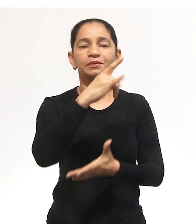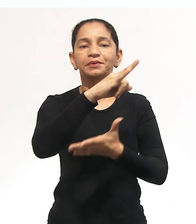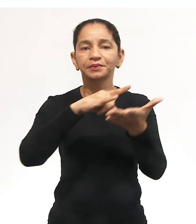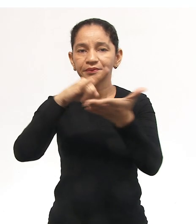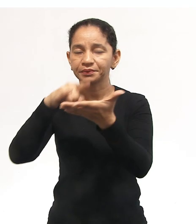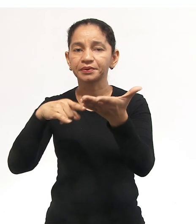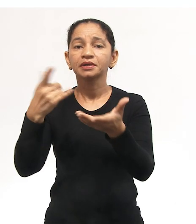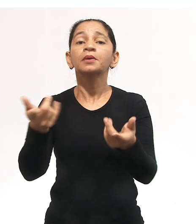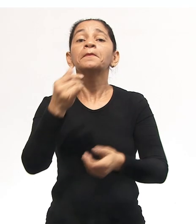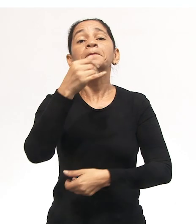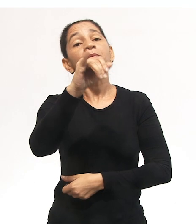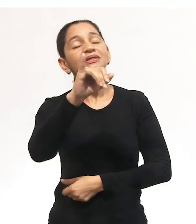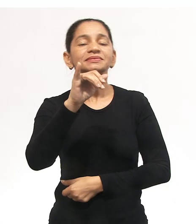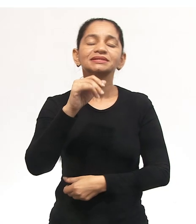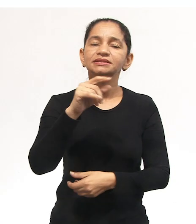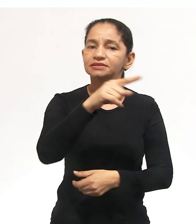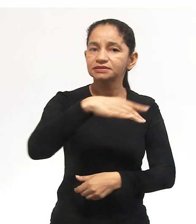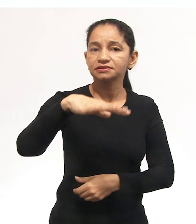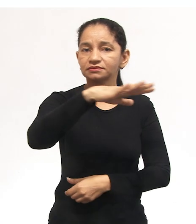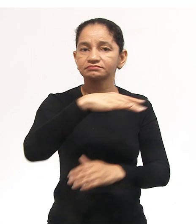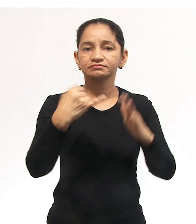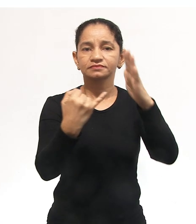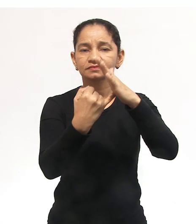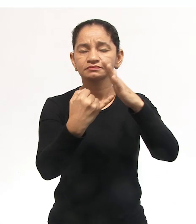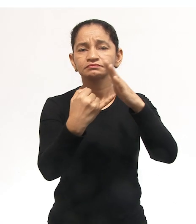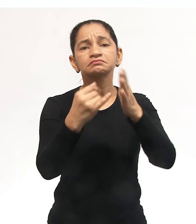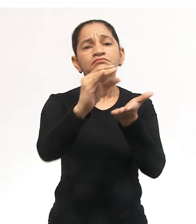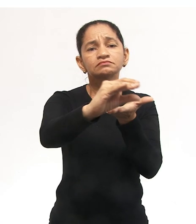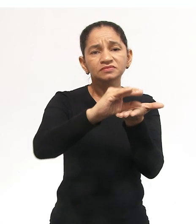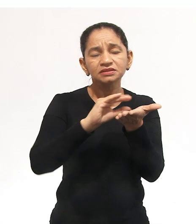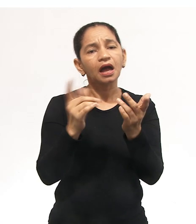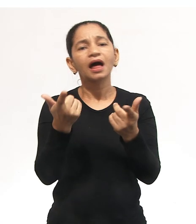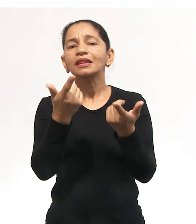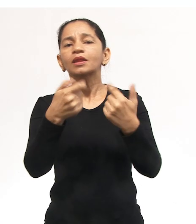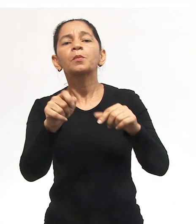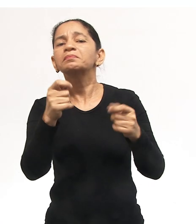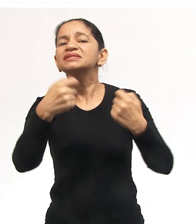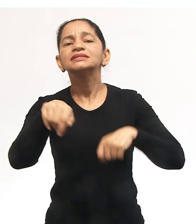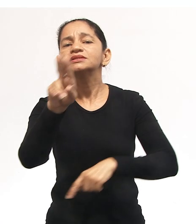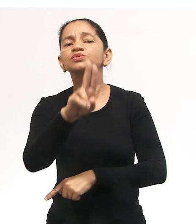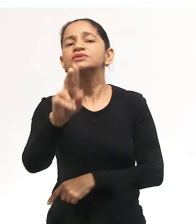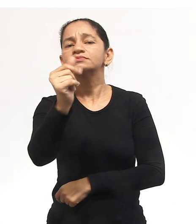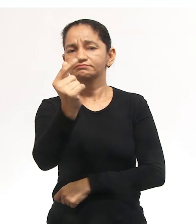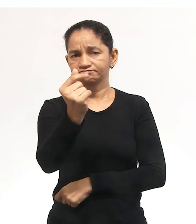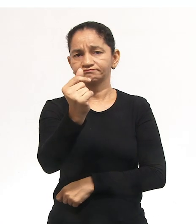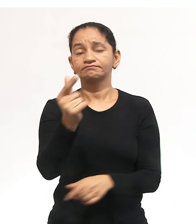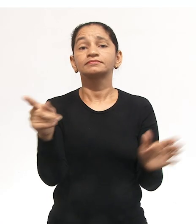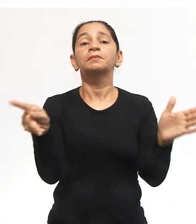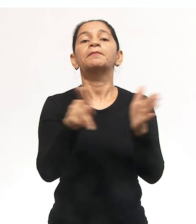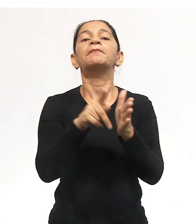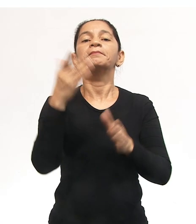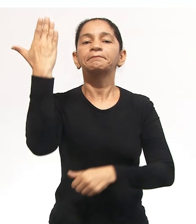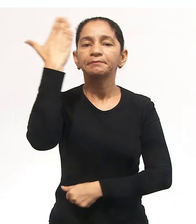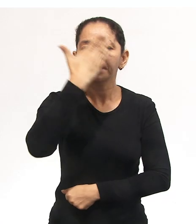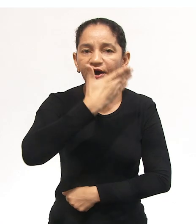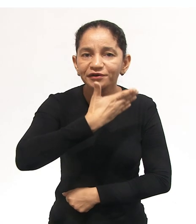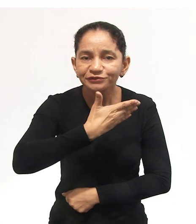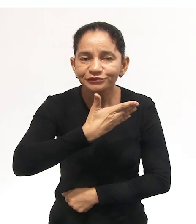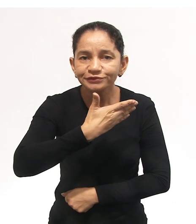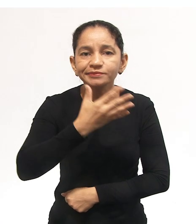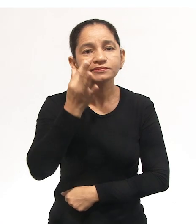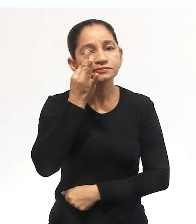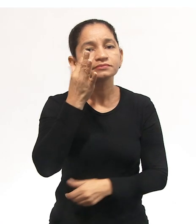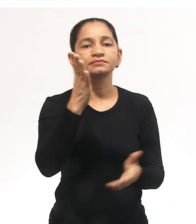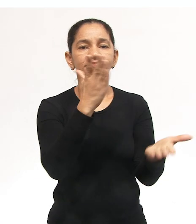sobre a compensação, então caso o ente queira dar compensação em renúncias de despesas, tem que haver lá um documento,